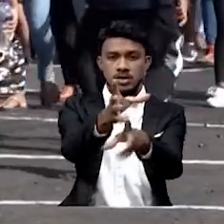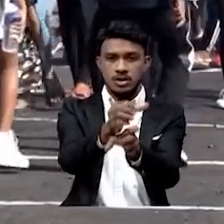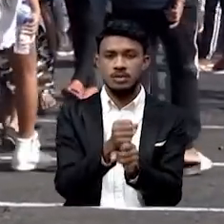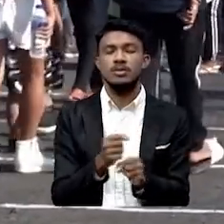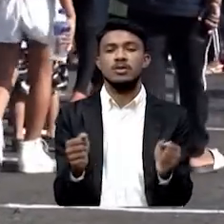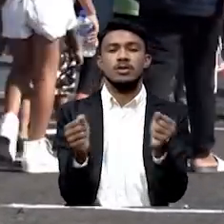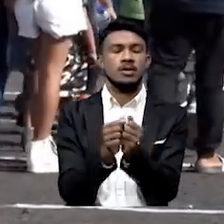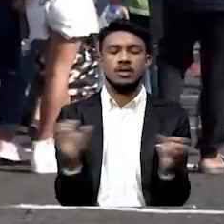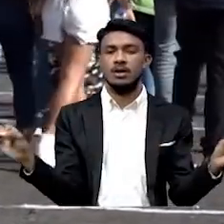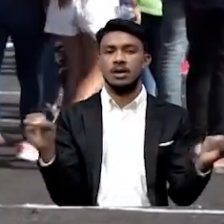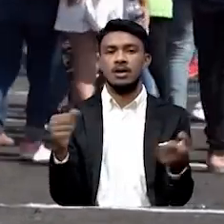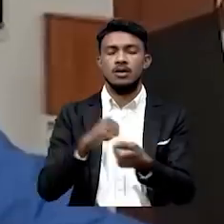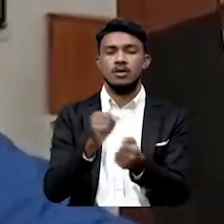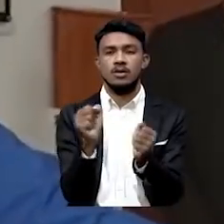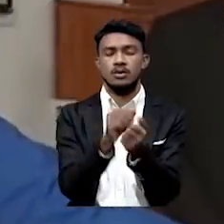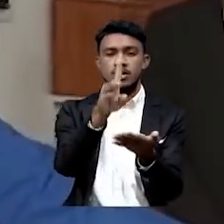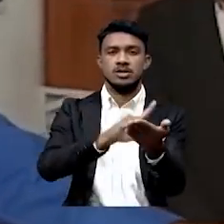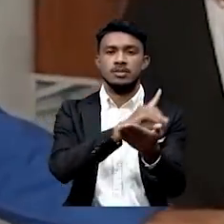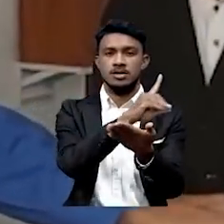ho discriminação. Halo,